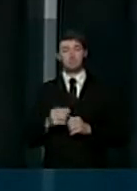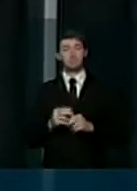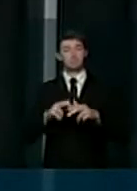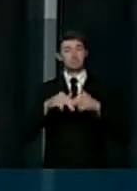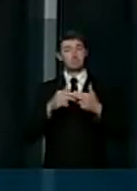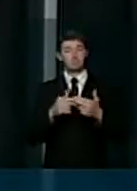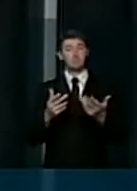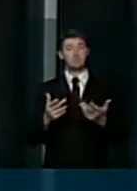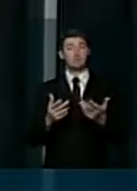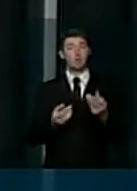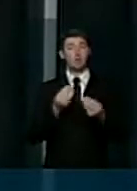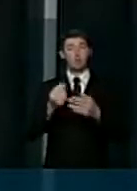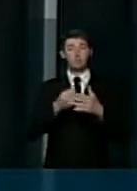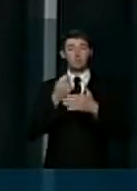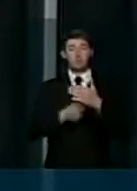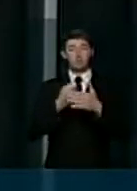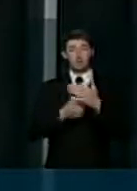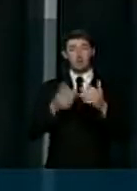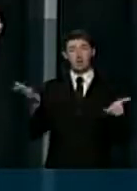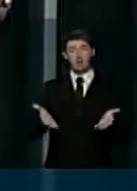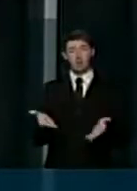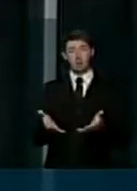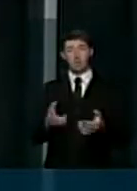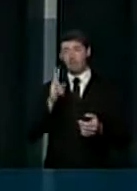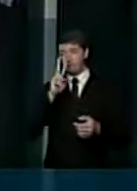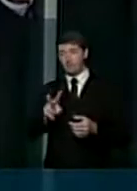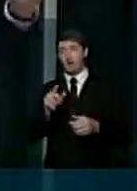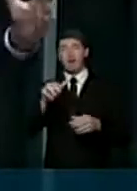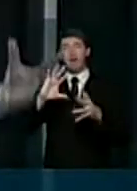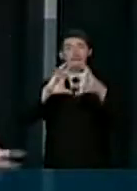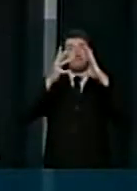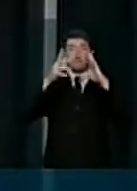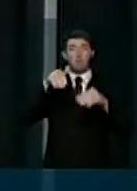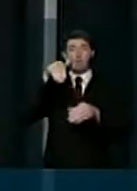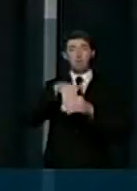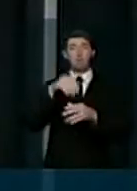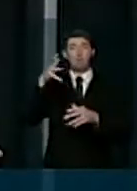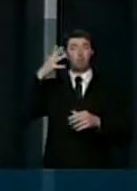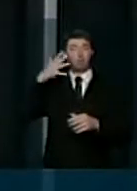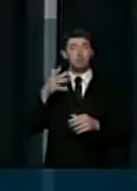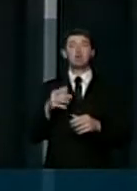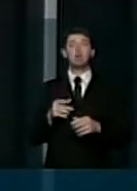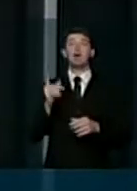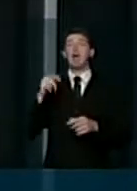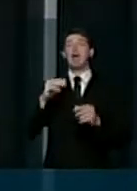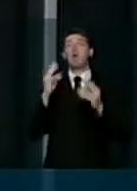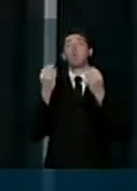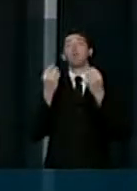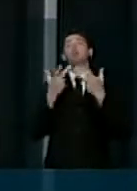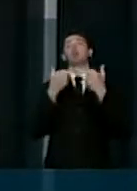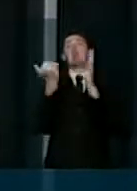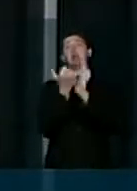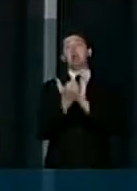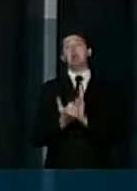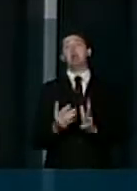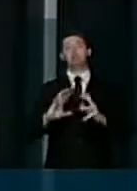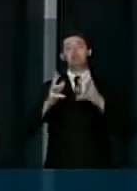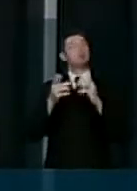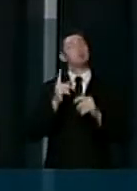maneira de se enfrentar a reforma política não seja querer votar um grande pacote de reforma, mas sim de